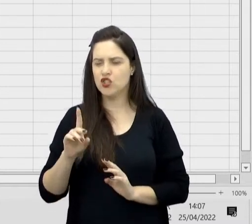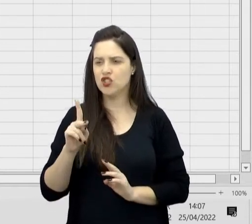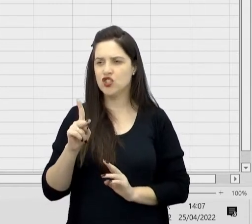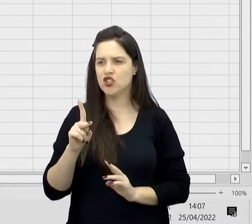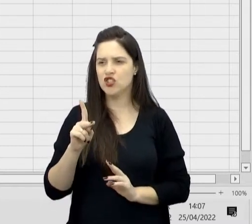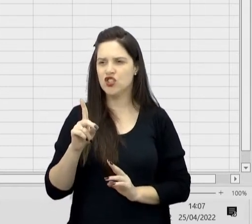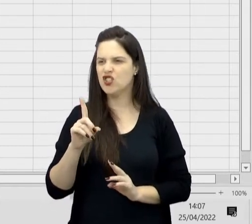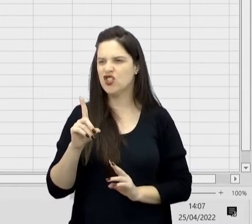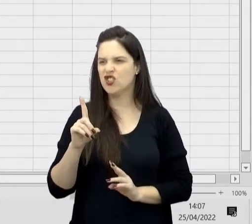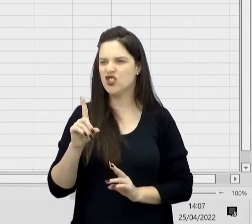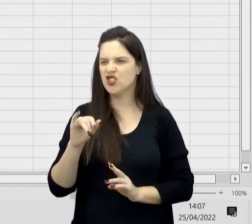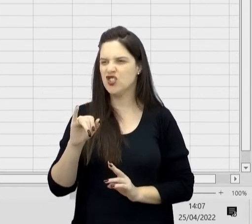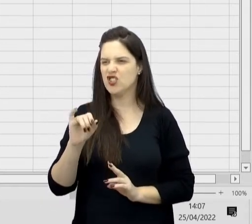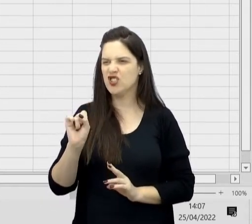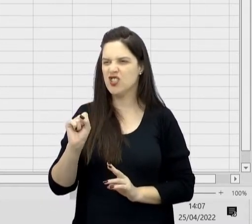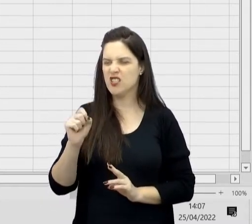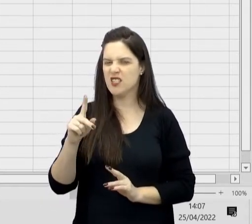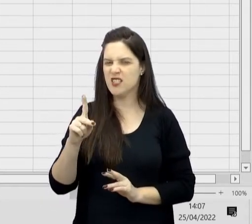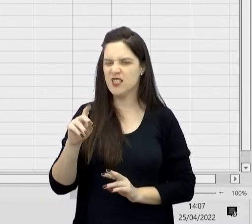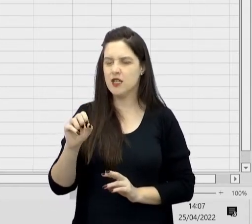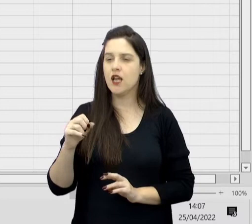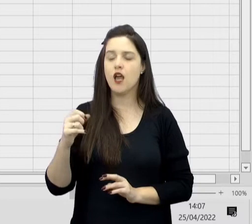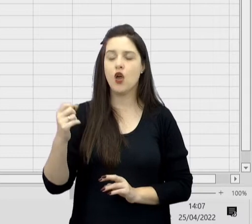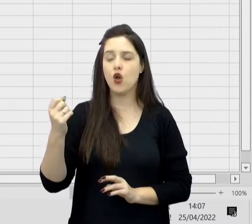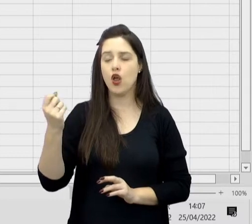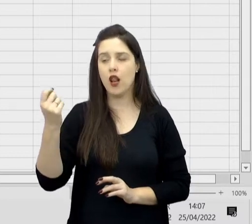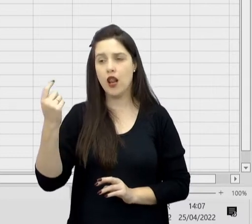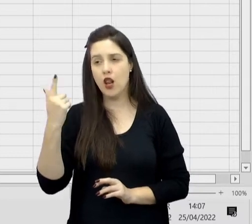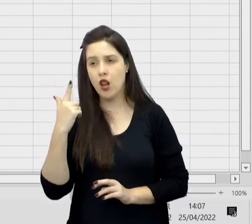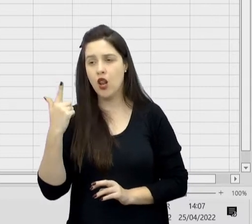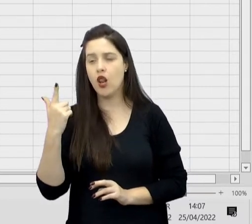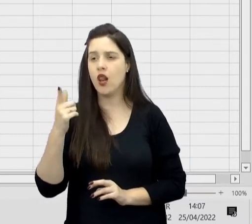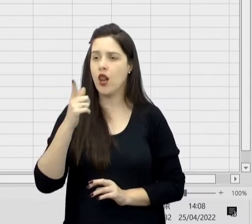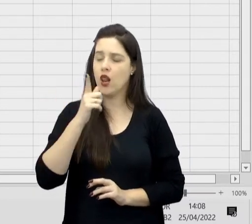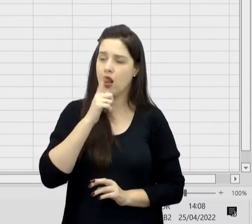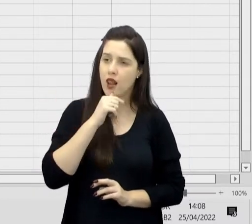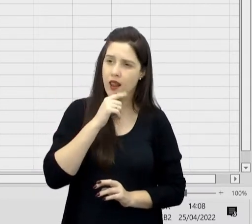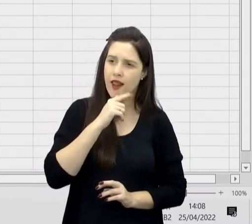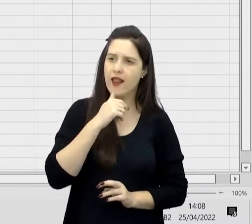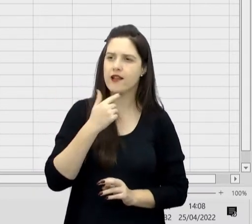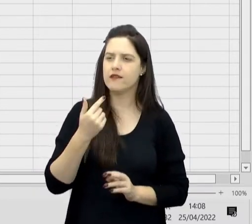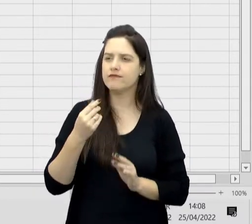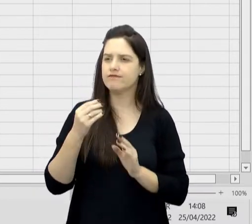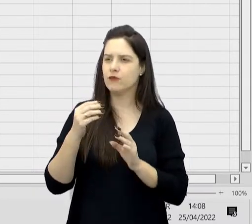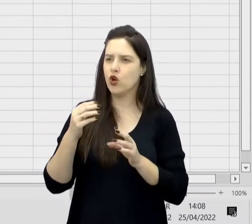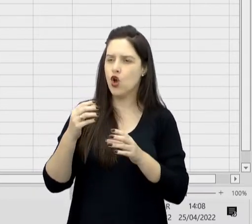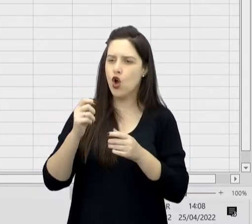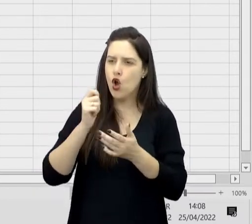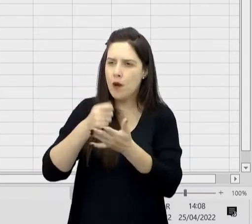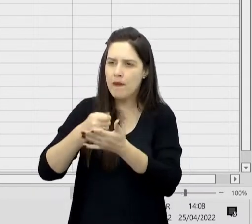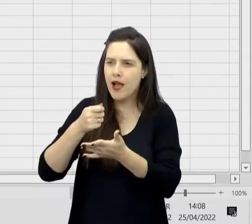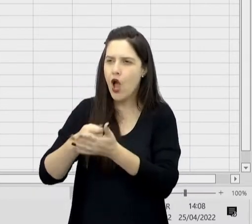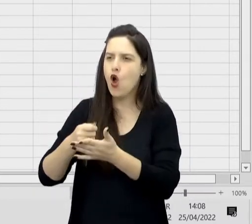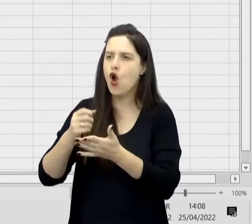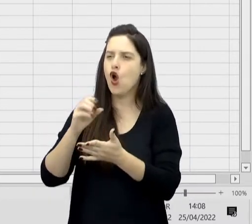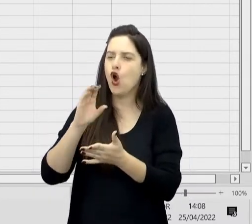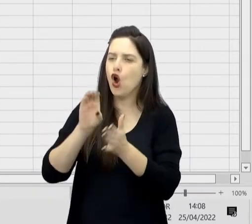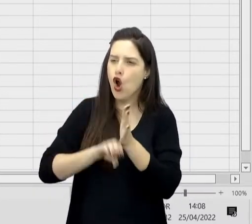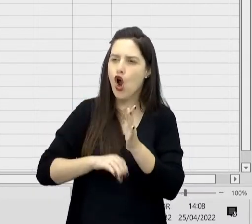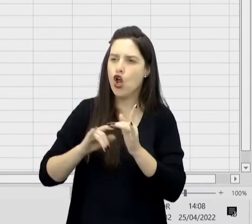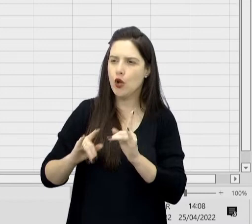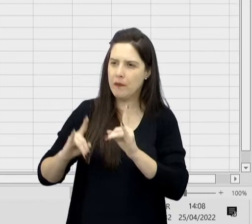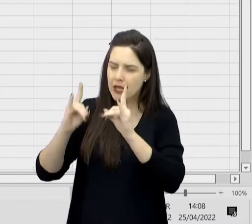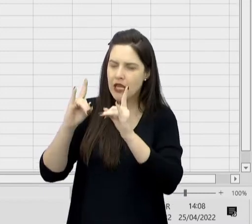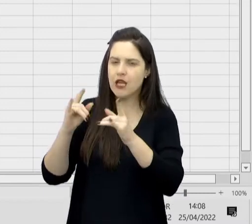colocou bastante em condomínio, água, luz, né, despesas fixas. Cartão de crédito, eu tenho telefone como